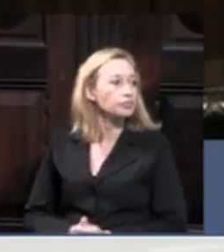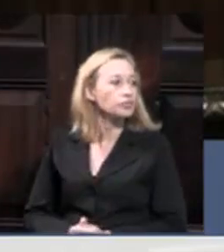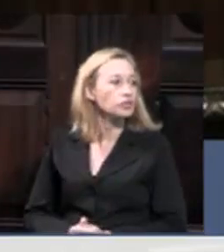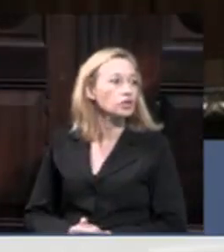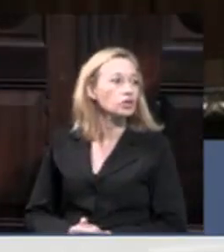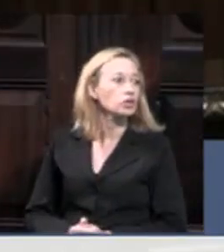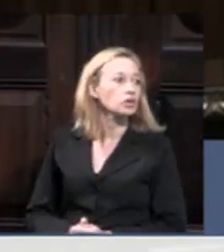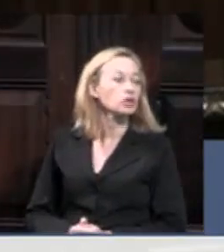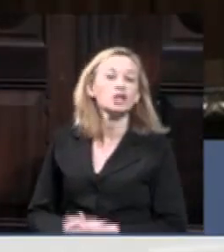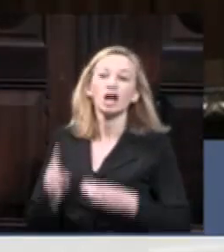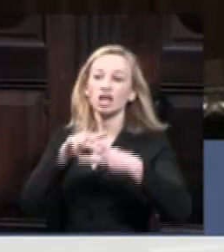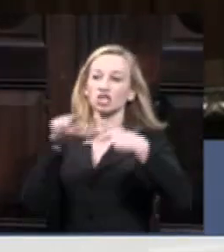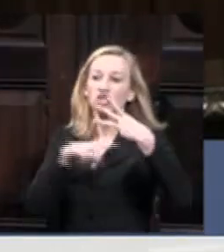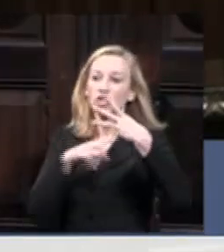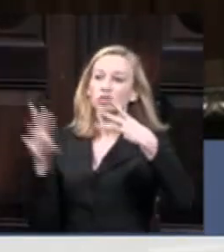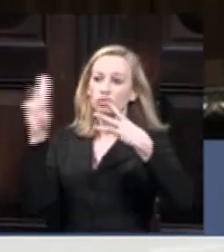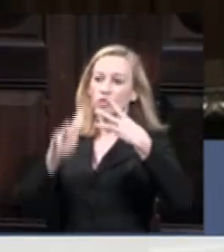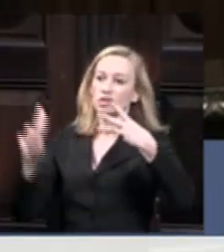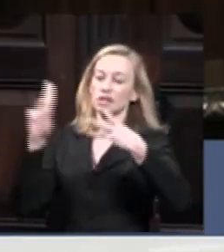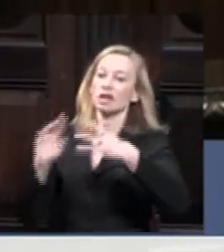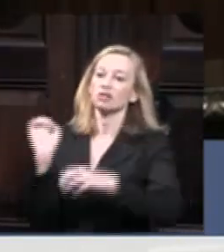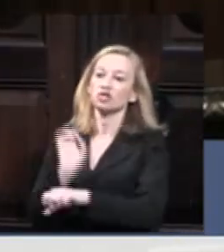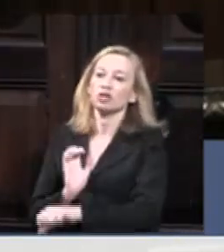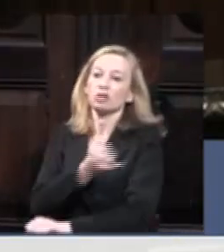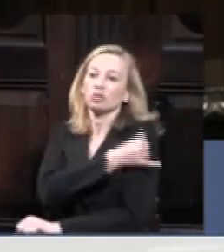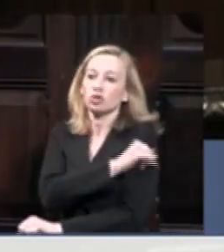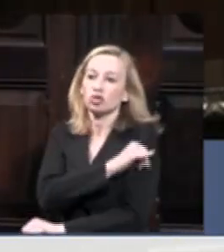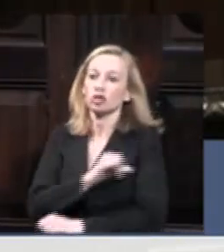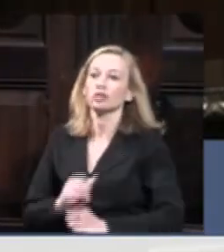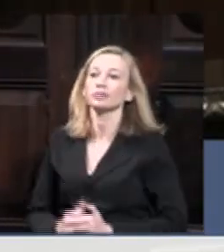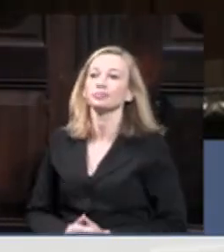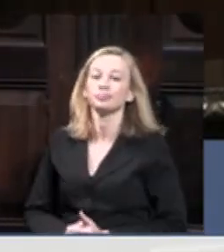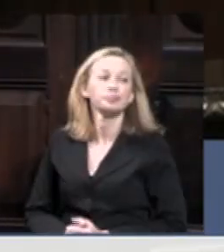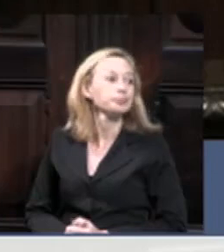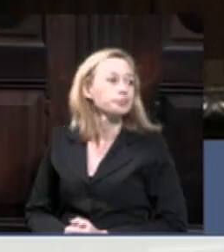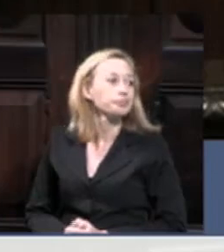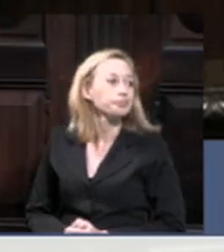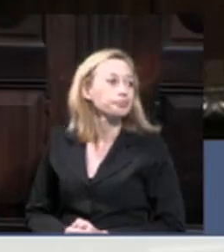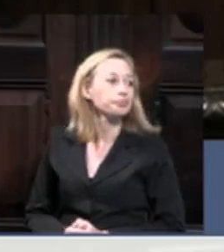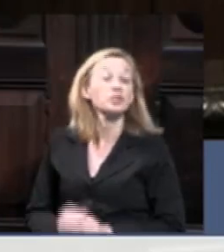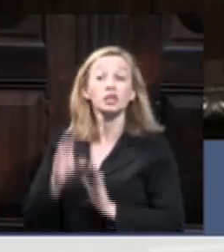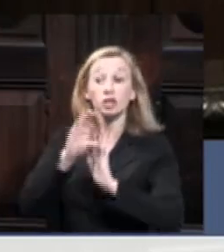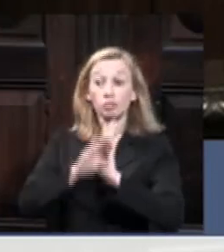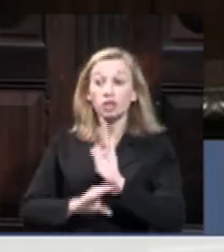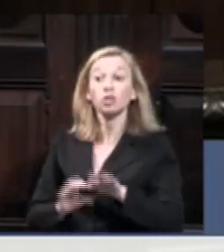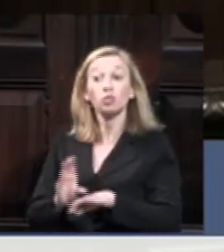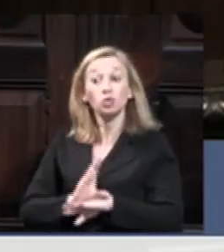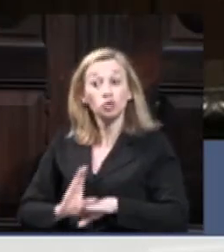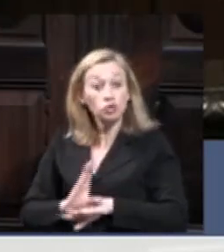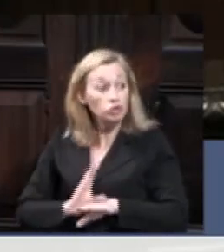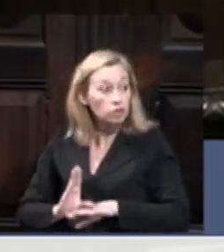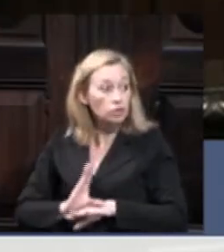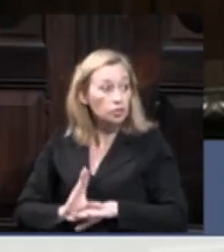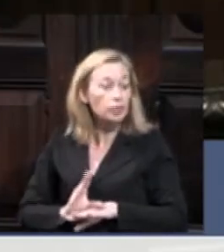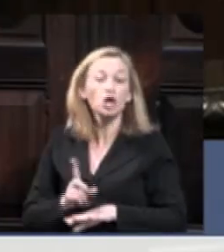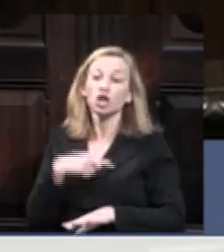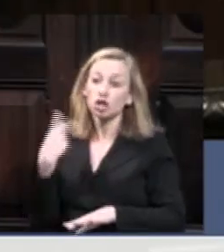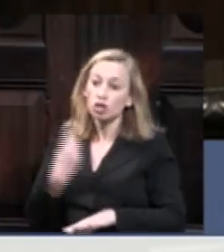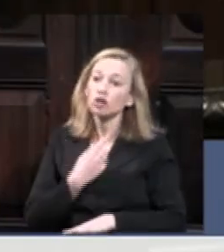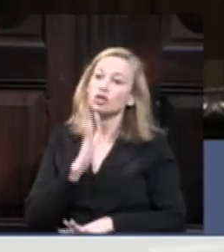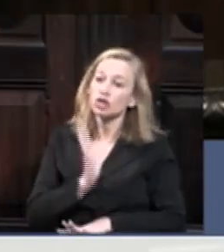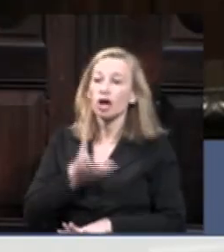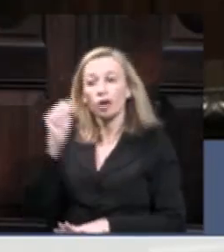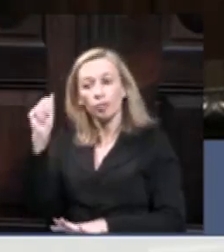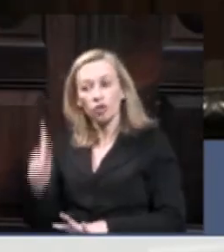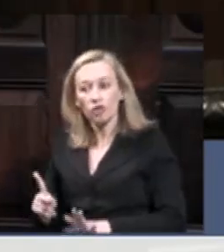ERJ, ao ENF e ao ESO. Emenda constitucional que conseguimos aprovar nesta